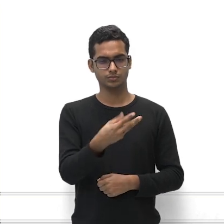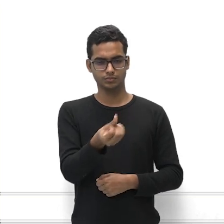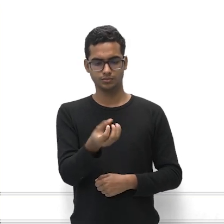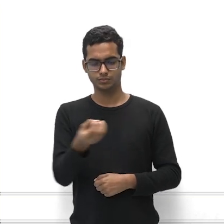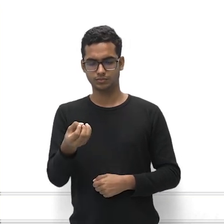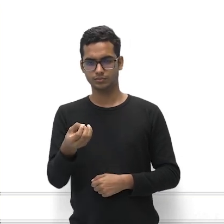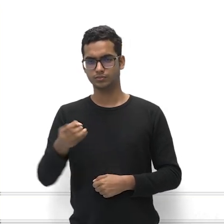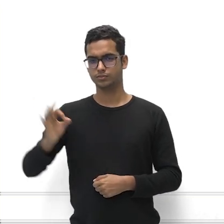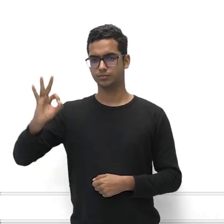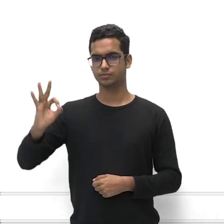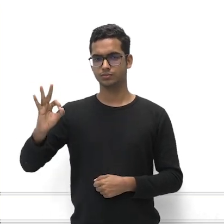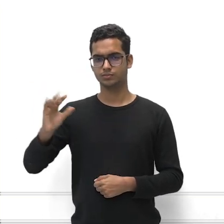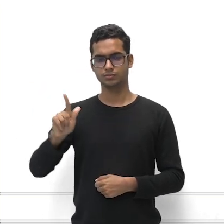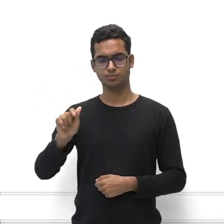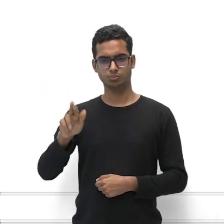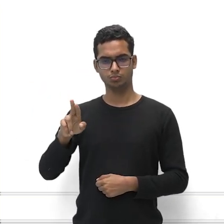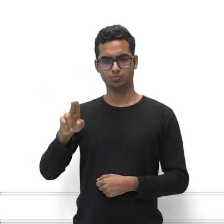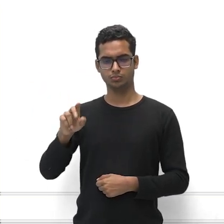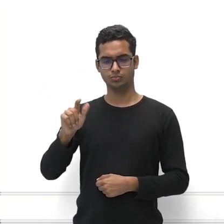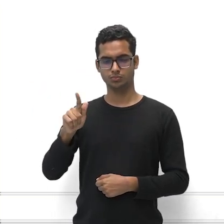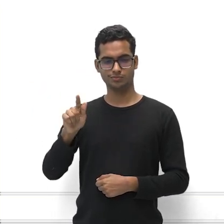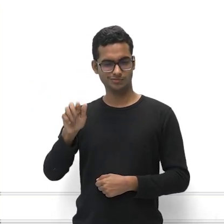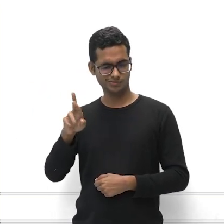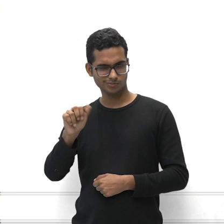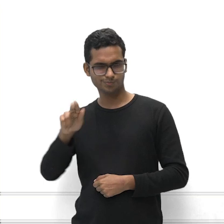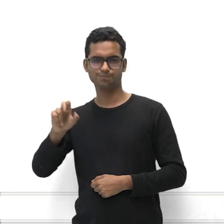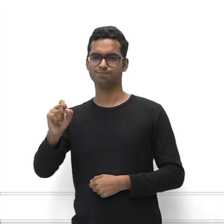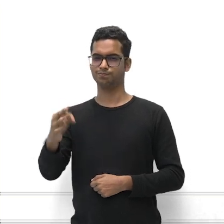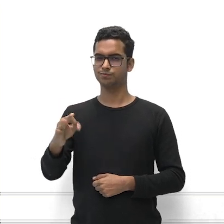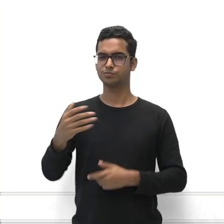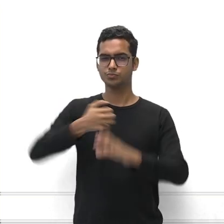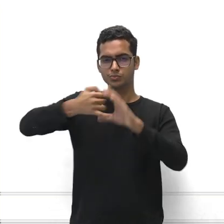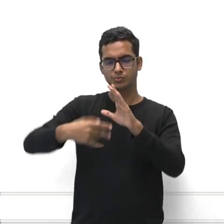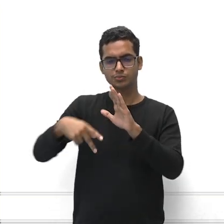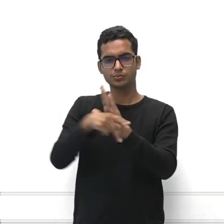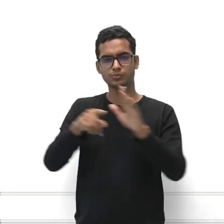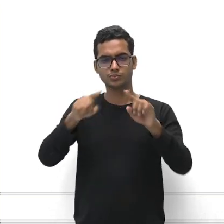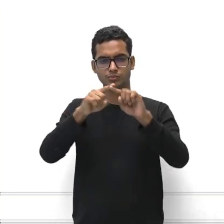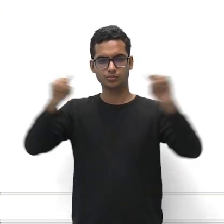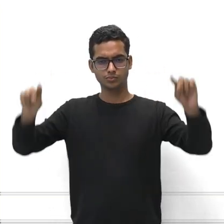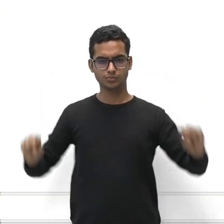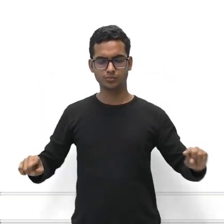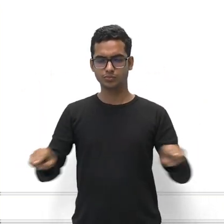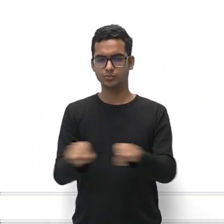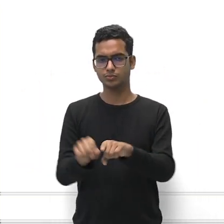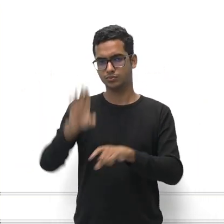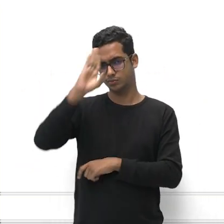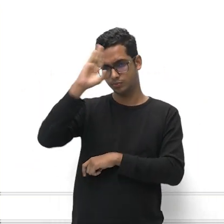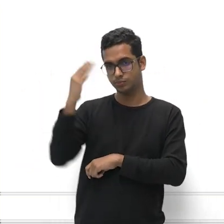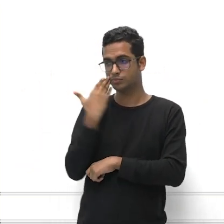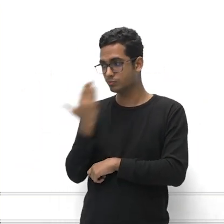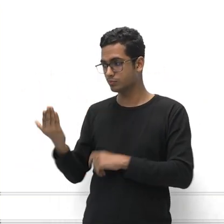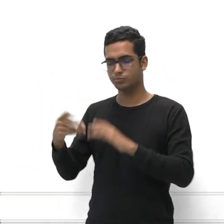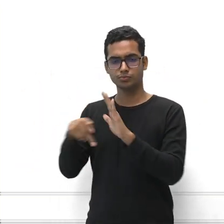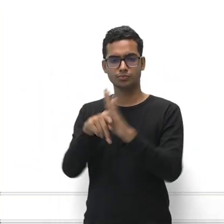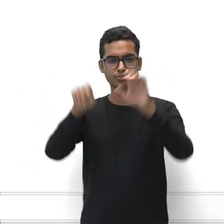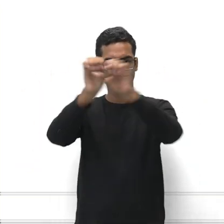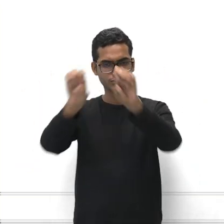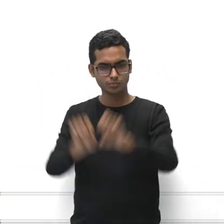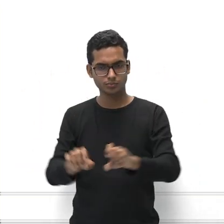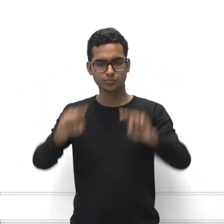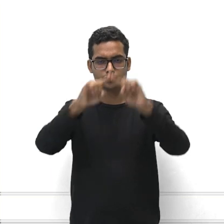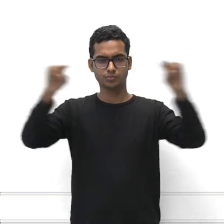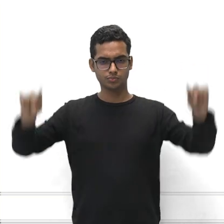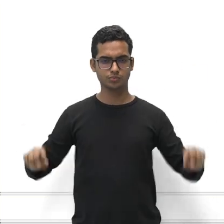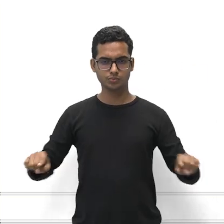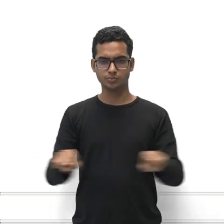360 graus. Beleza? Então, são essas características dos nossos principais quadriláteros.